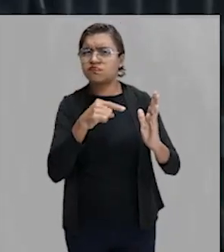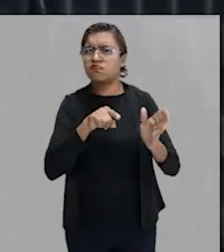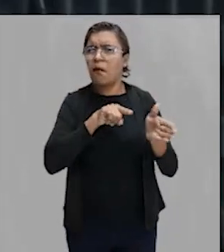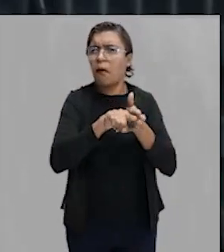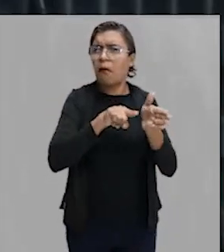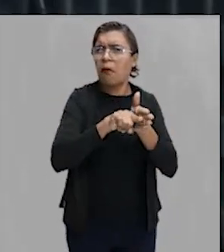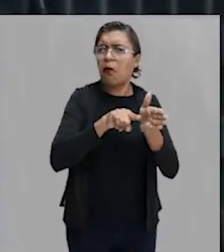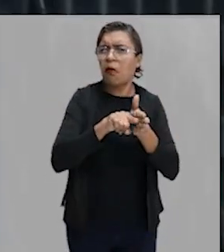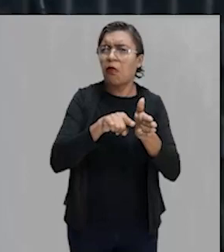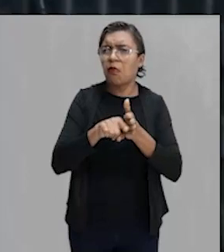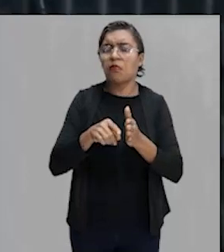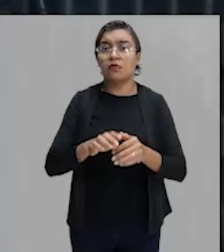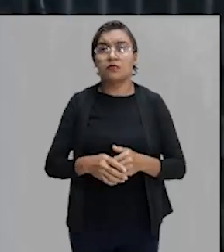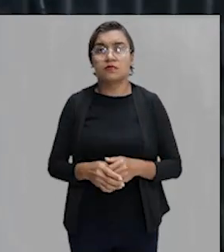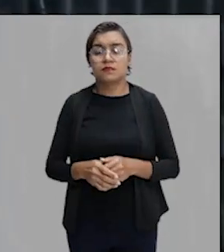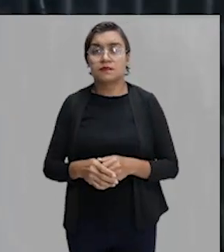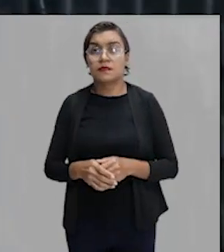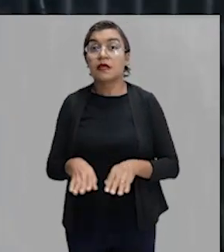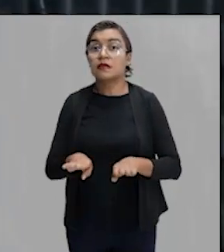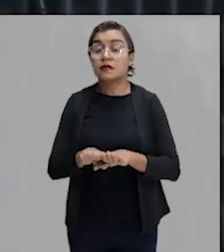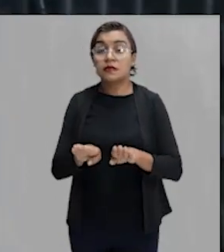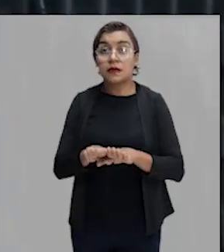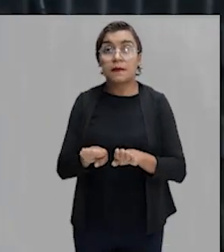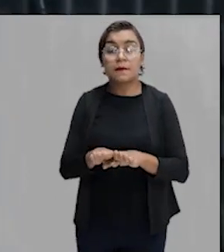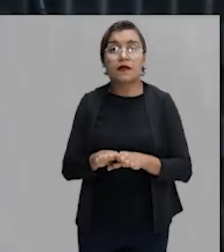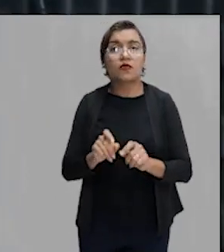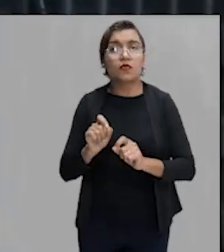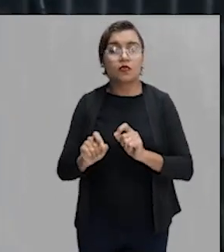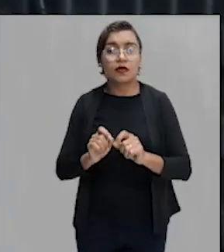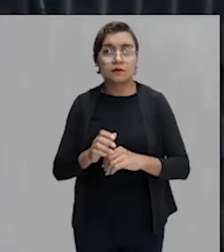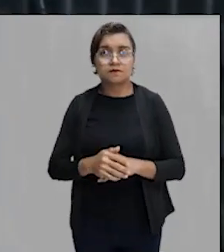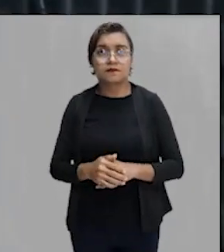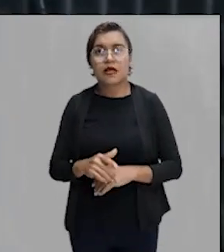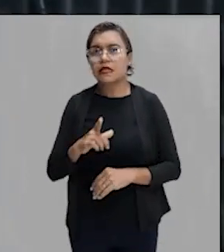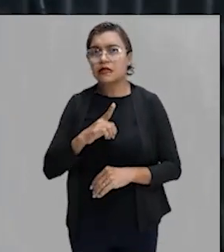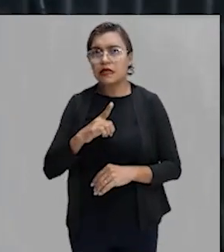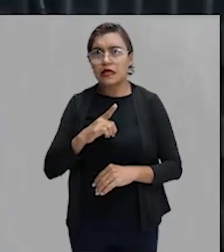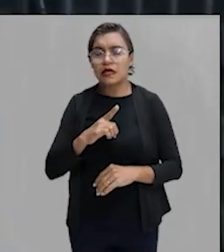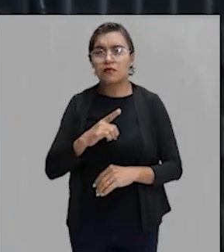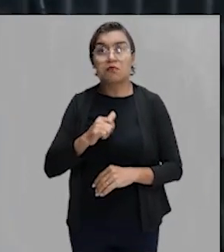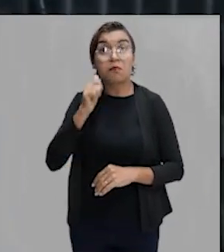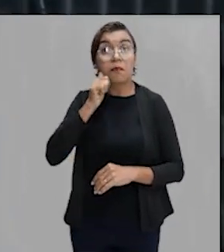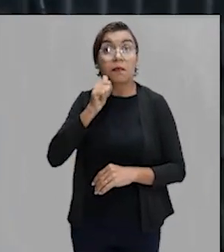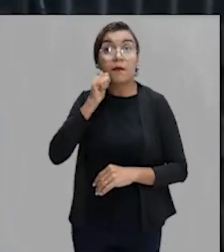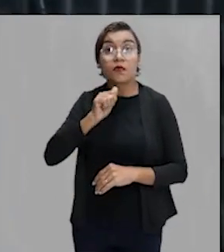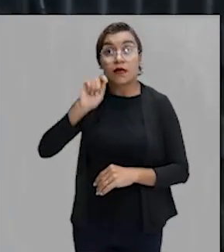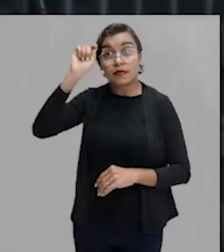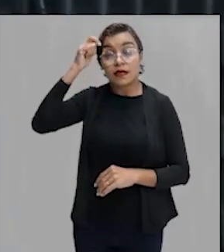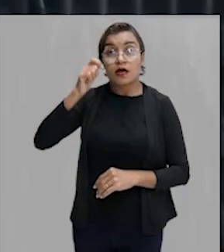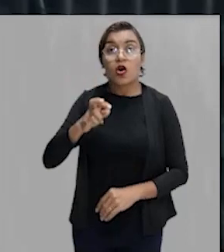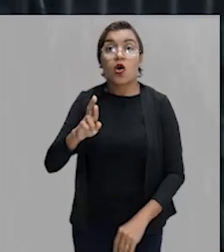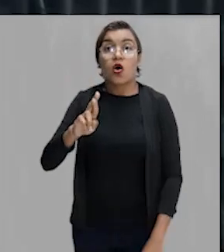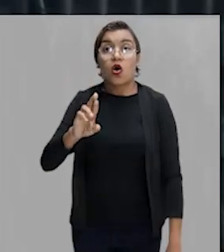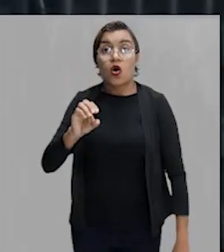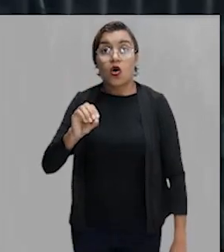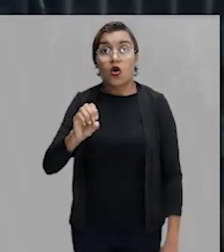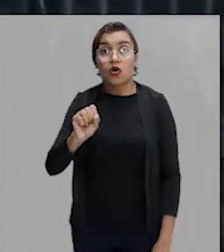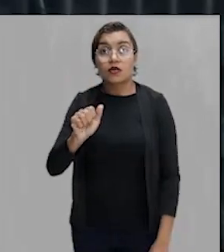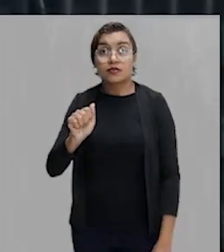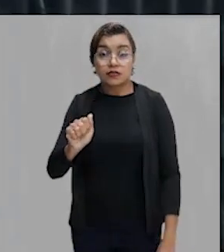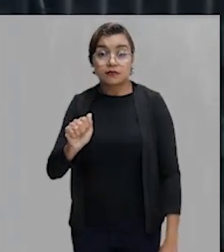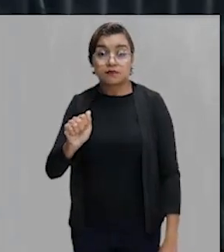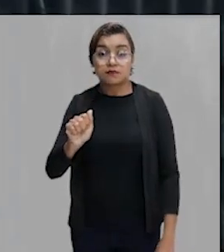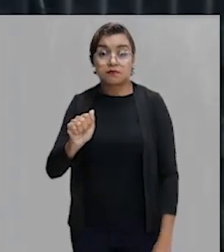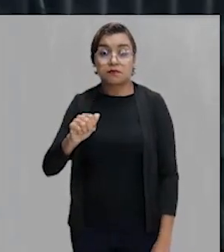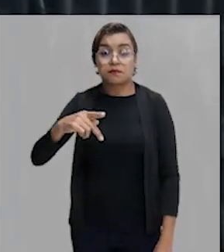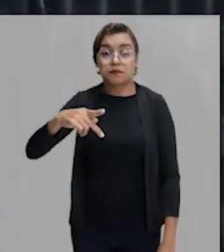O estopim, a causa imediata do movimento negro é a prisão de uma mulher negra chamada Rosa Parks, que a gente